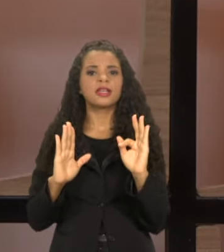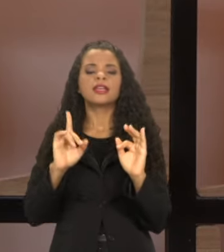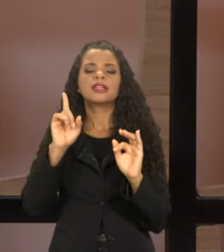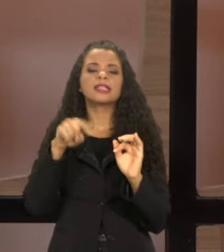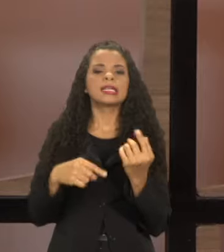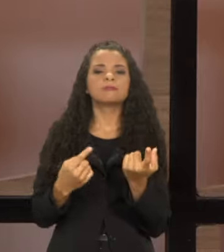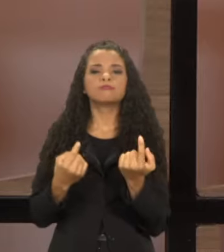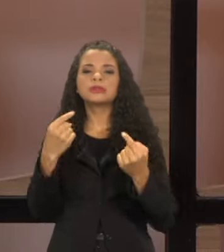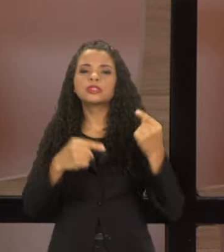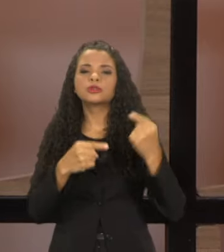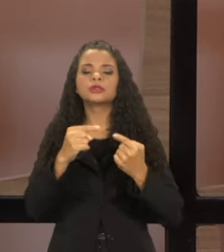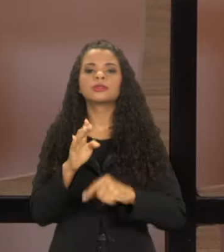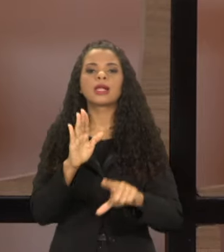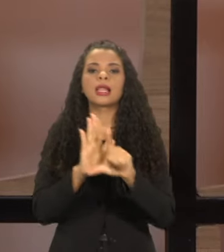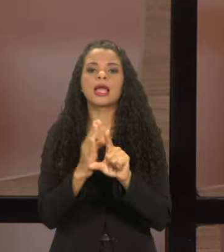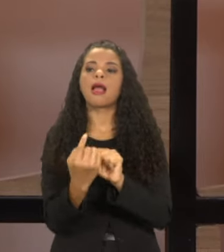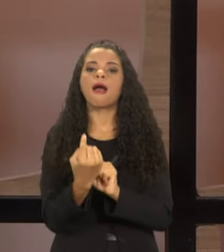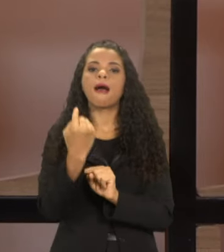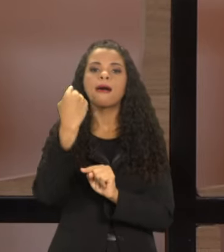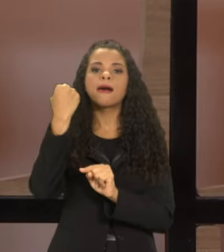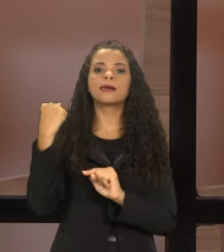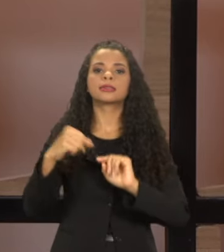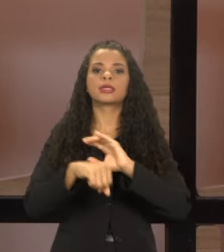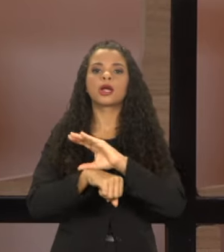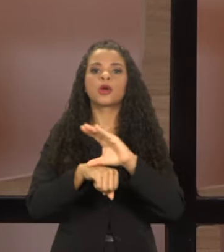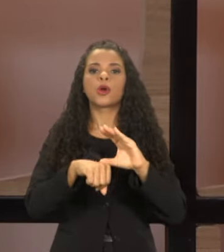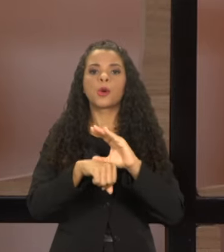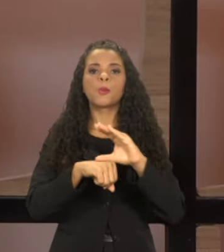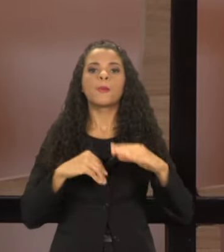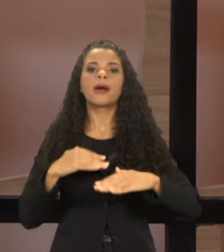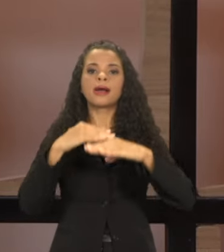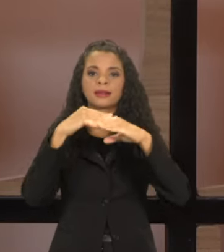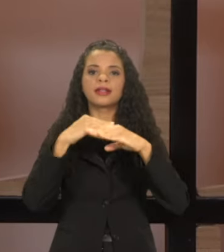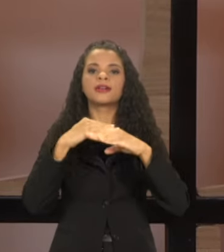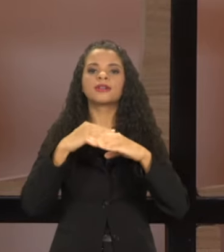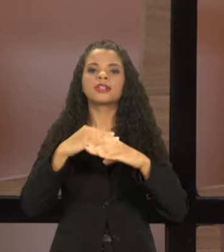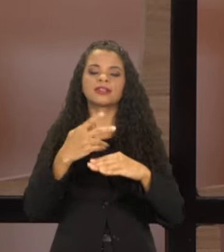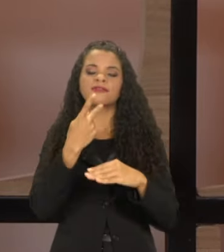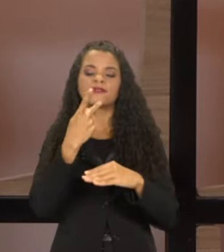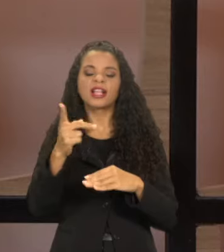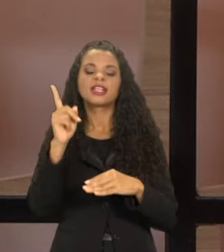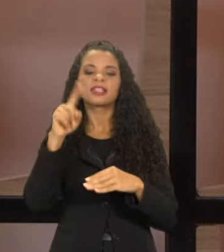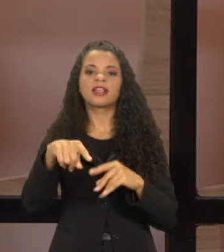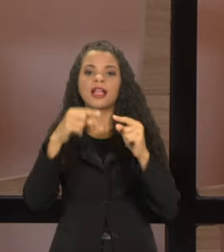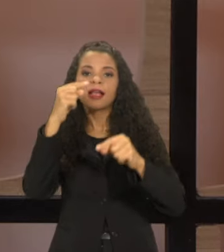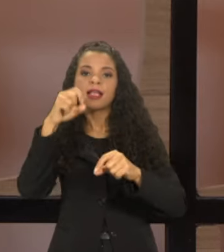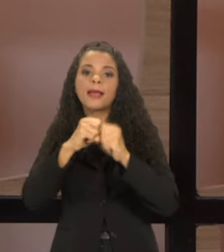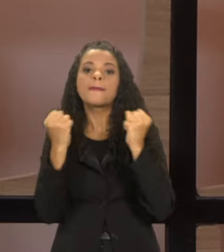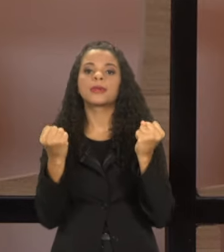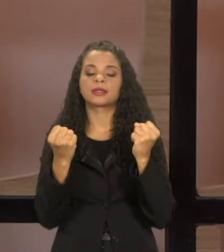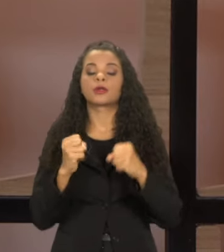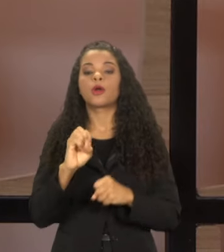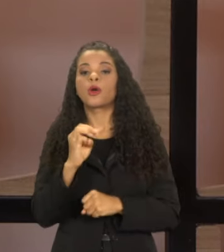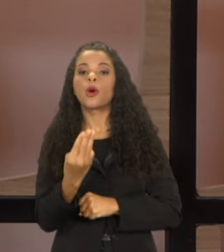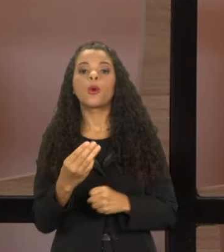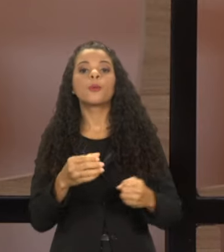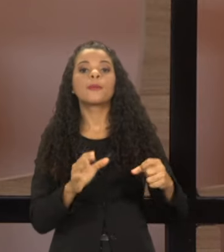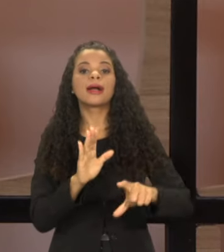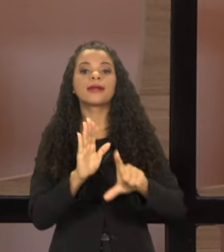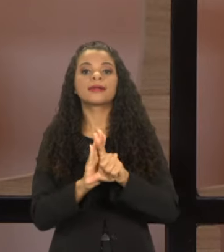sejam anteriores ao parâmetro constitucional em que se alega que estaria sendo violado, ou até mesmo uma lei municipal. E é o caso da